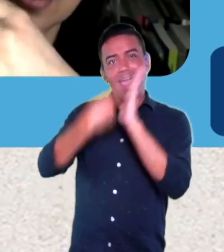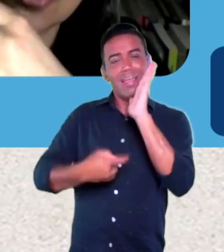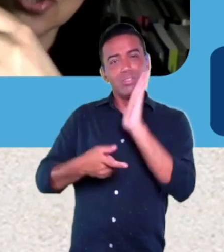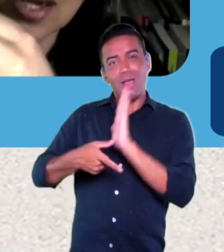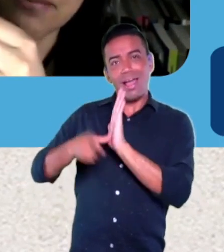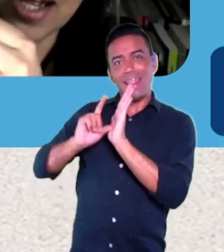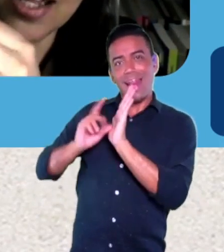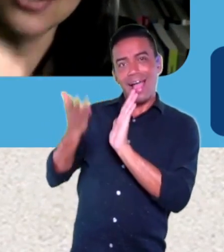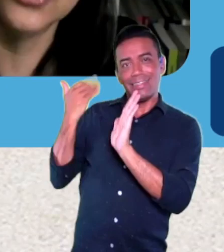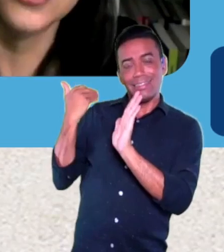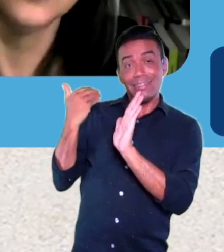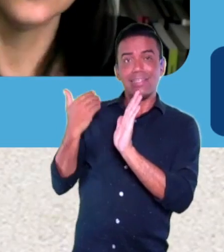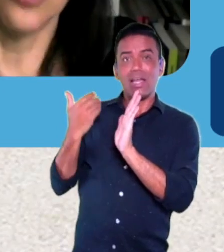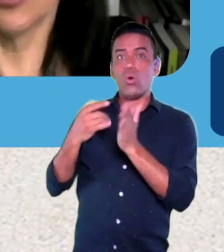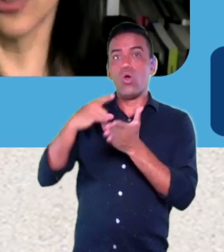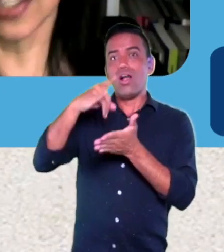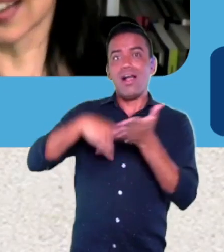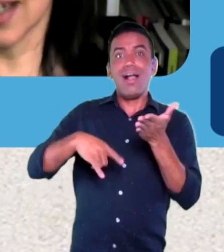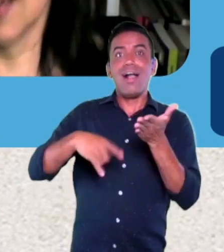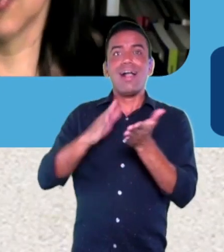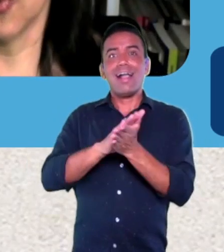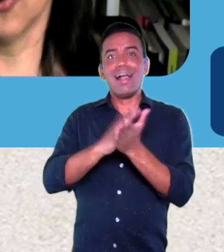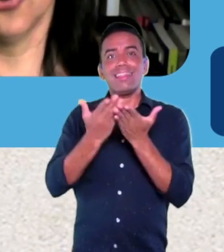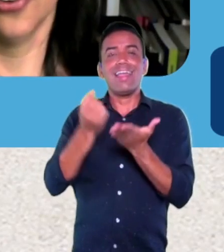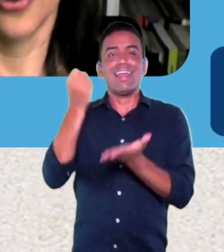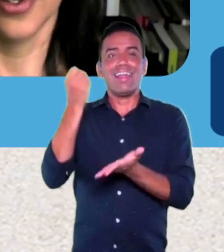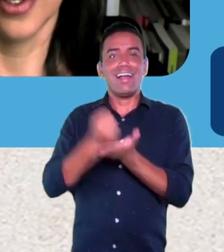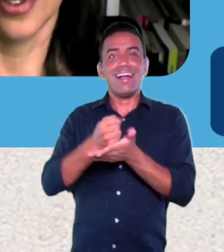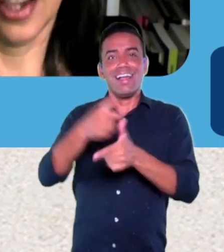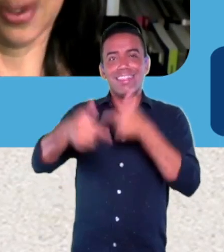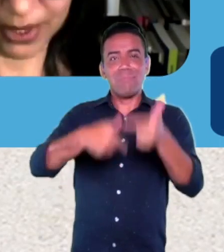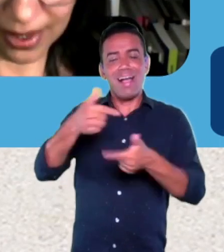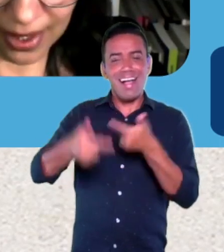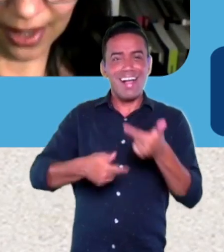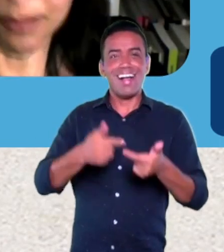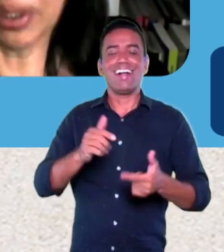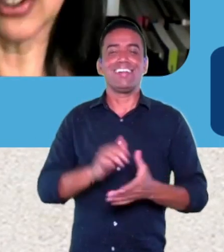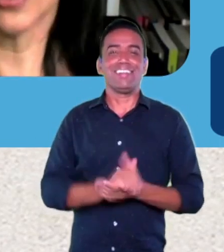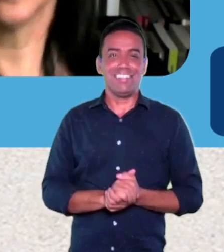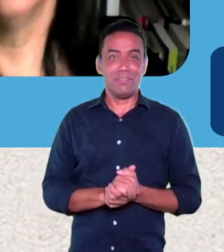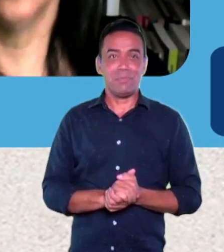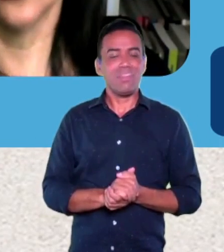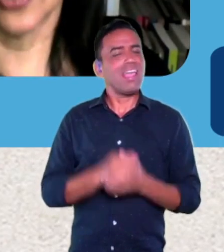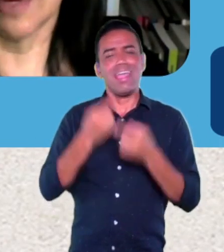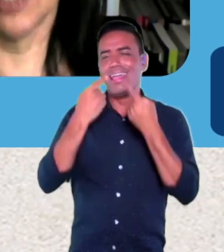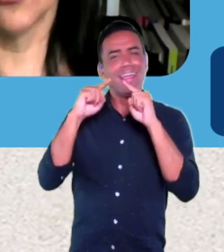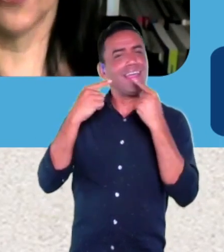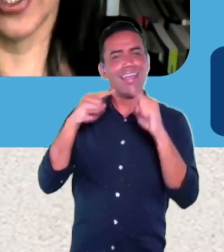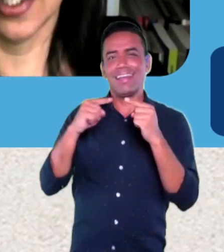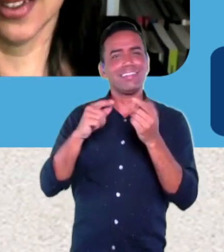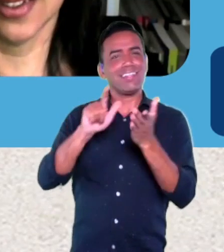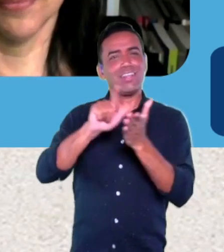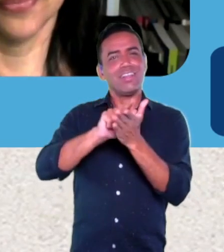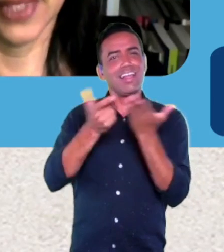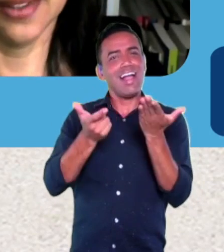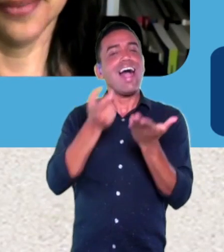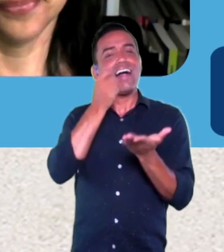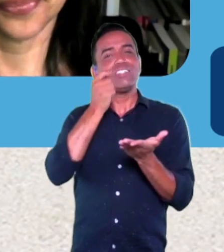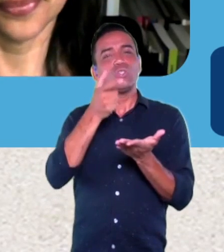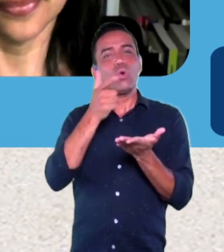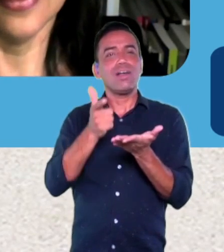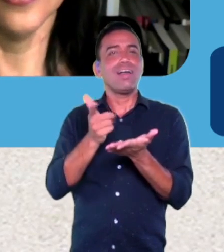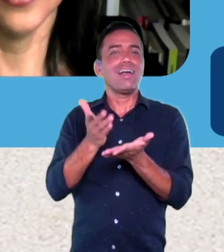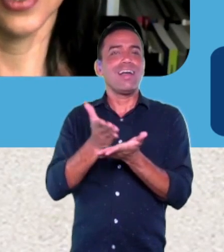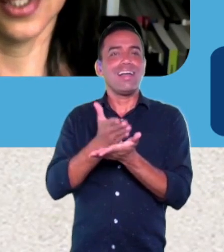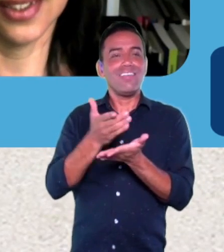hotel, carteira de trabalho, que é uma Gente, isso aqui gozação é com. incrível. Porque, imagina, carteira de trabalho de poeta. Aqui, o que que